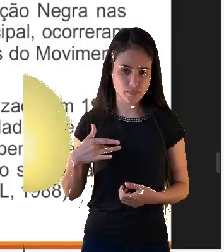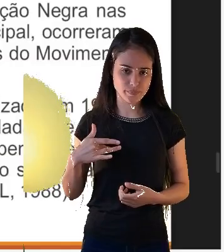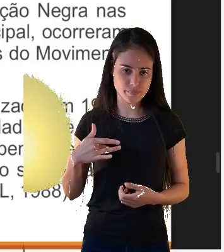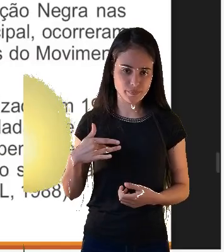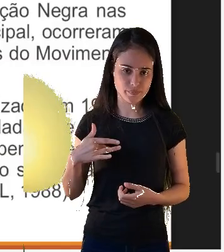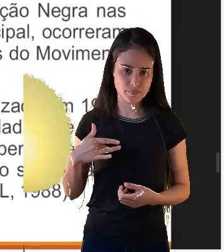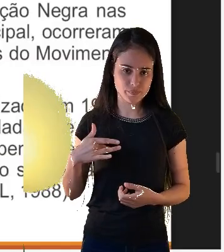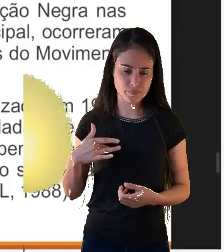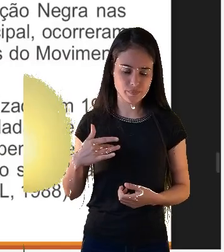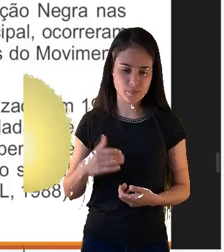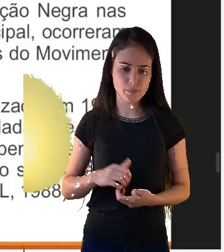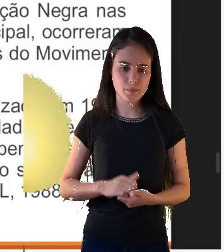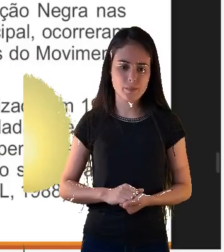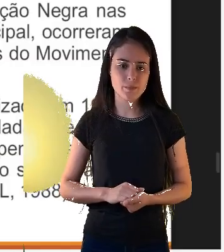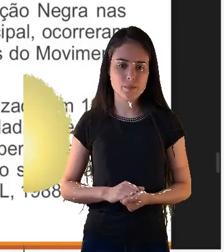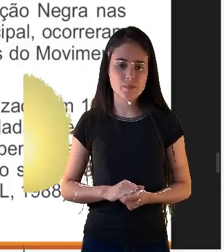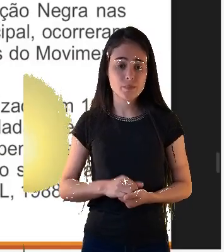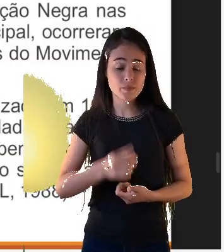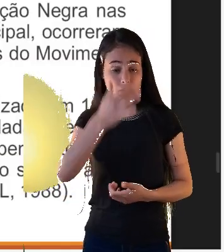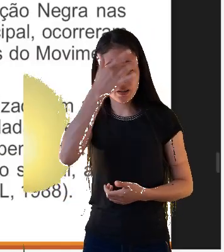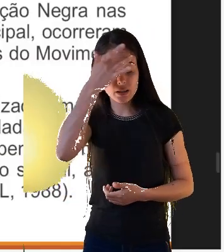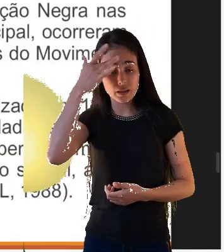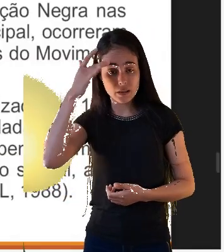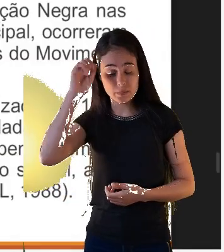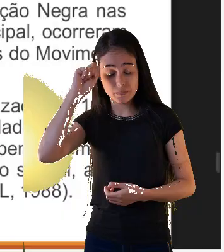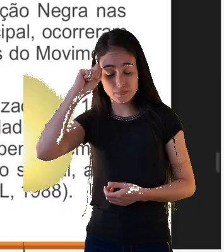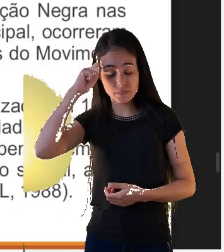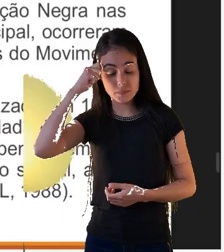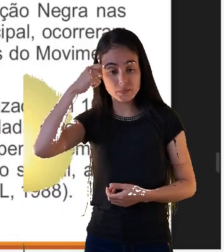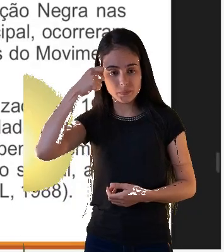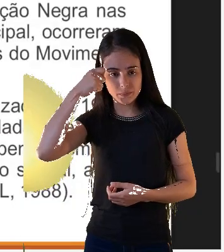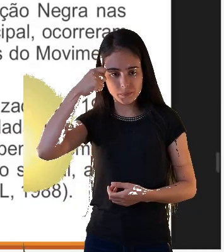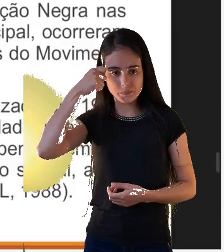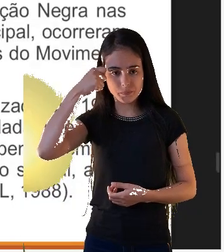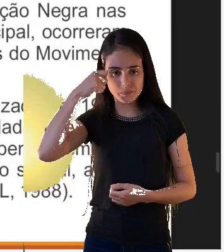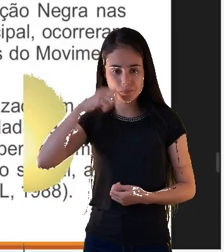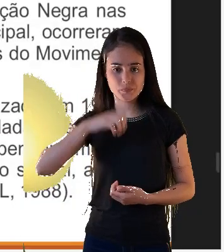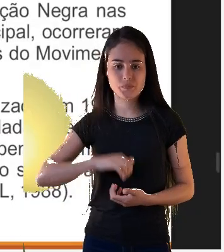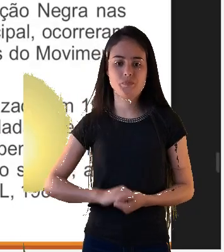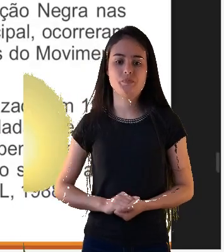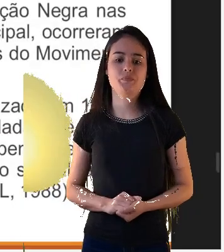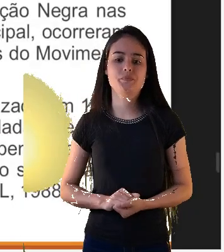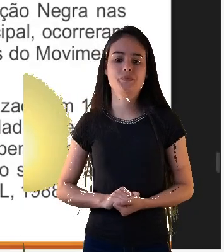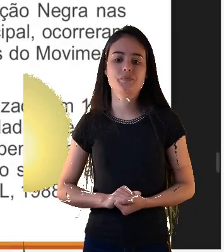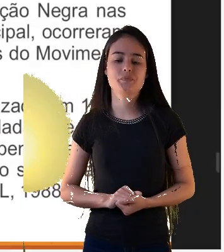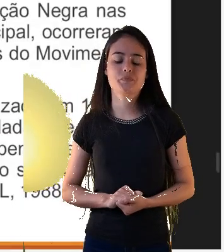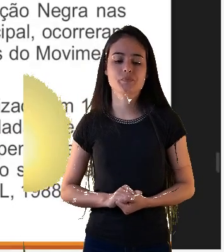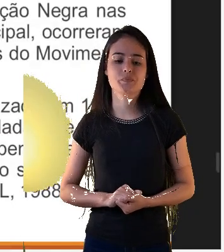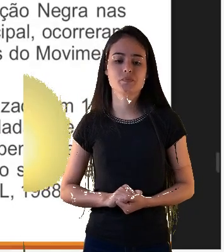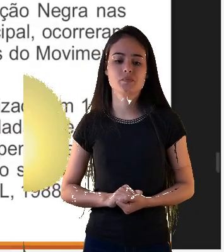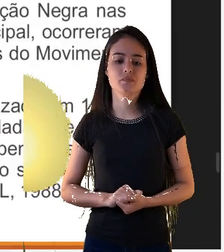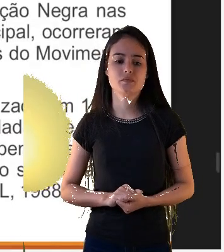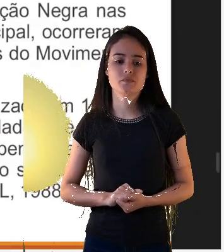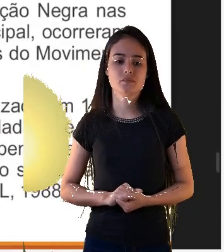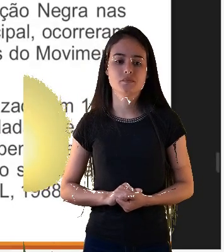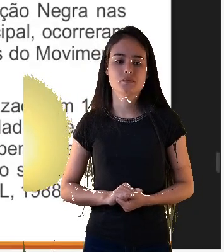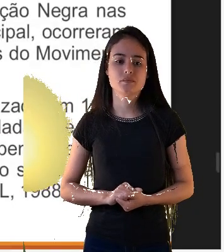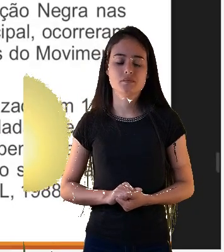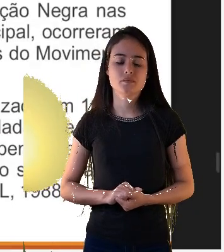a gente pensa em saúde da e para a população negra, é uma